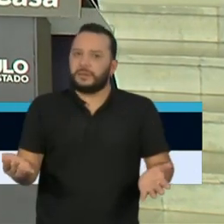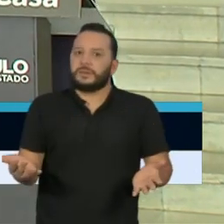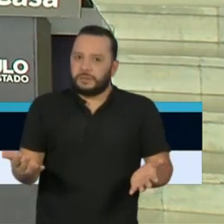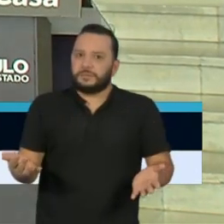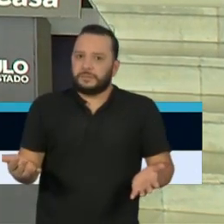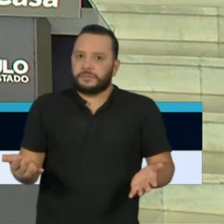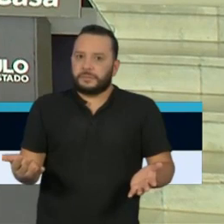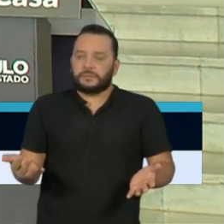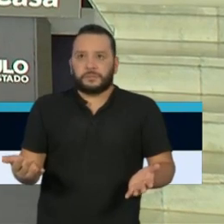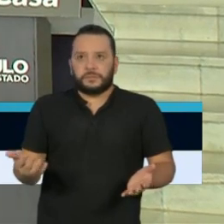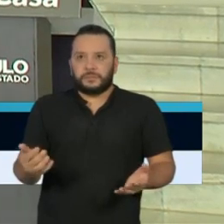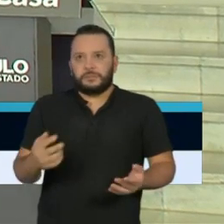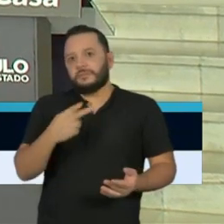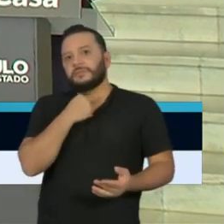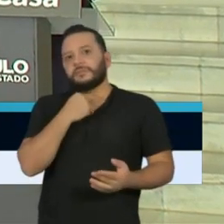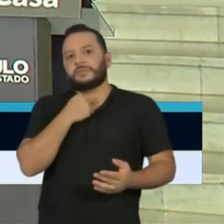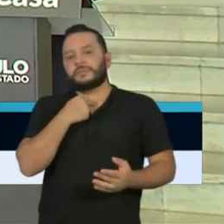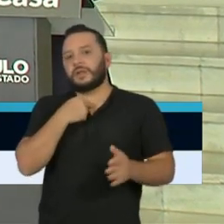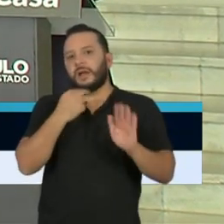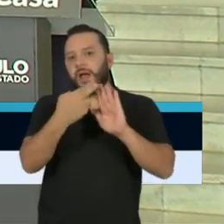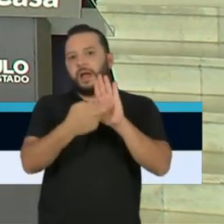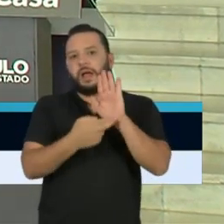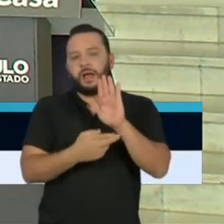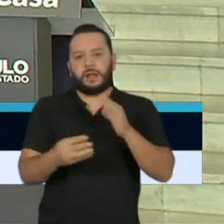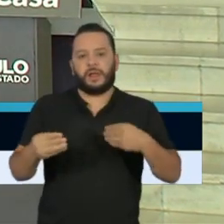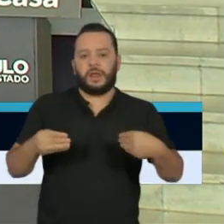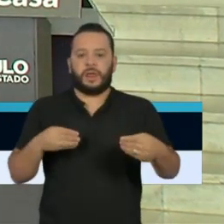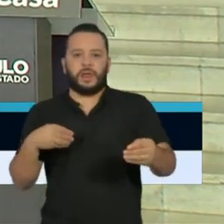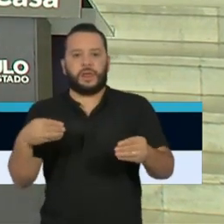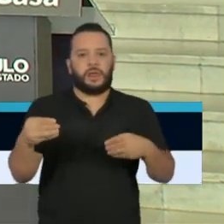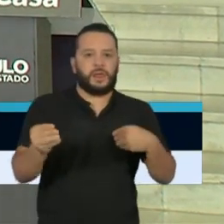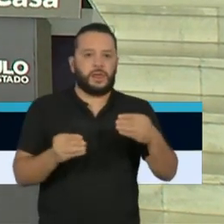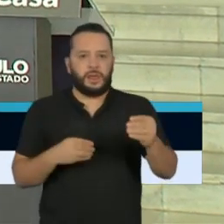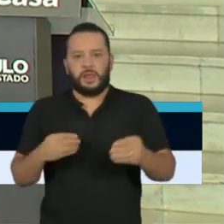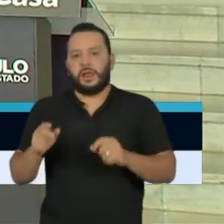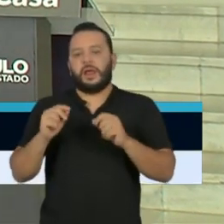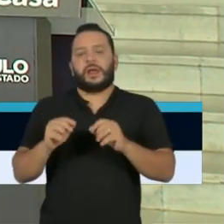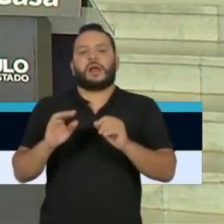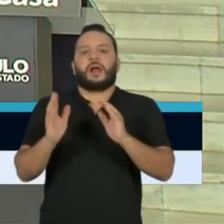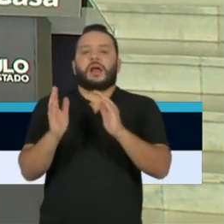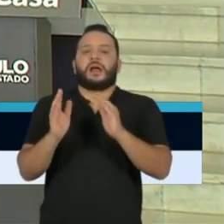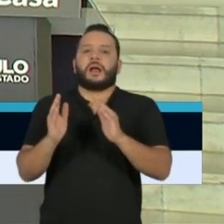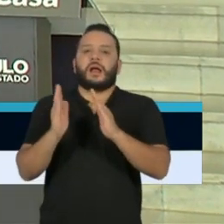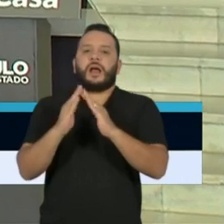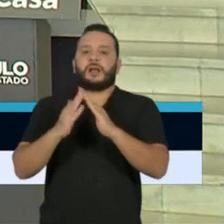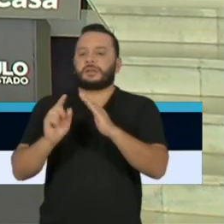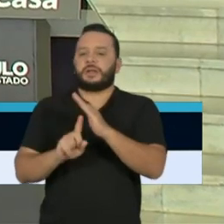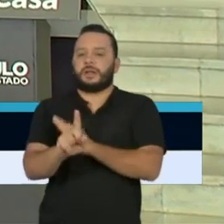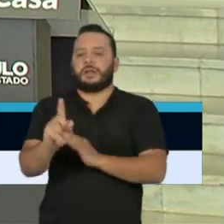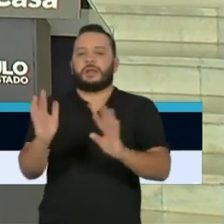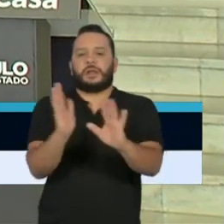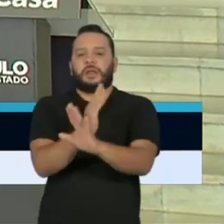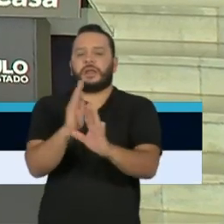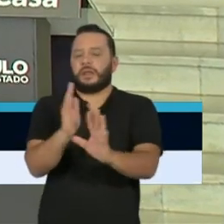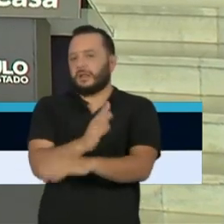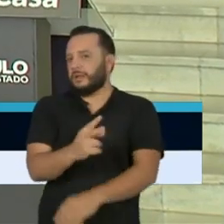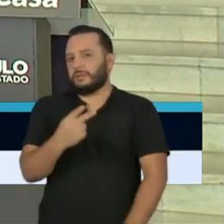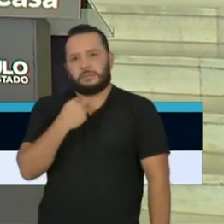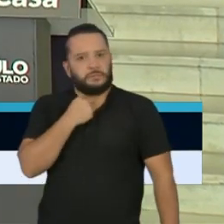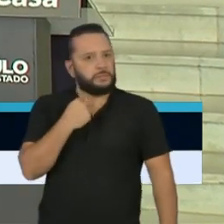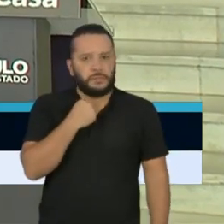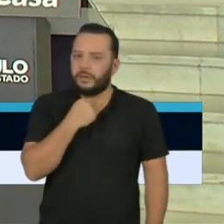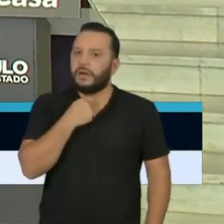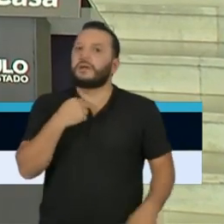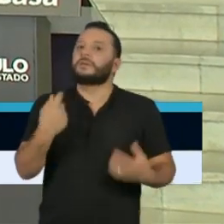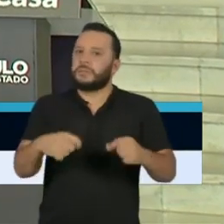de poder flexibilizar qualquer medida fora do confinamento social, fora